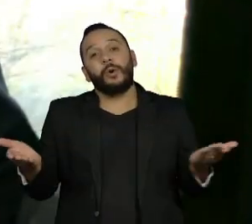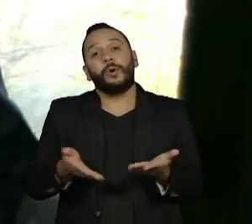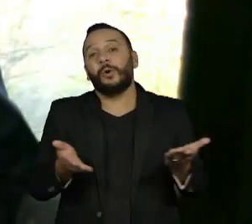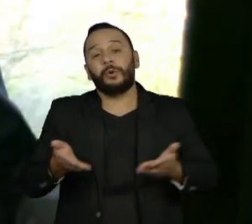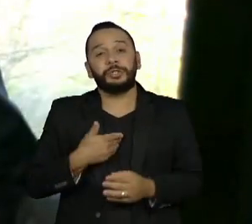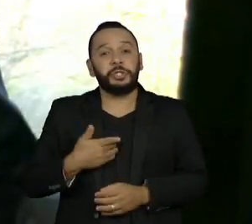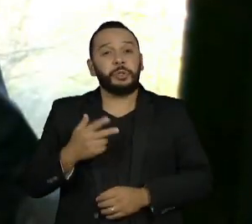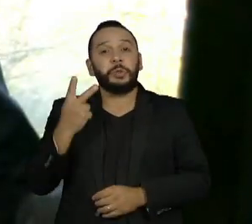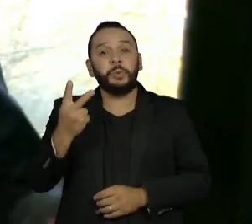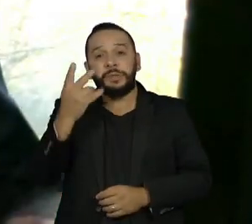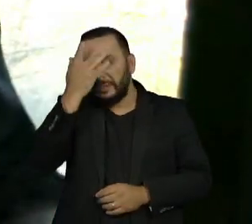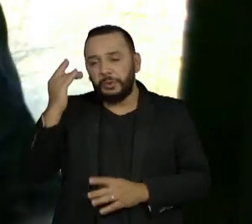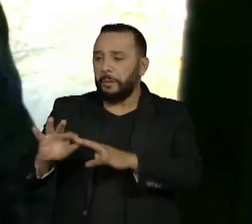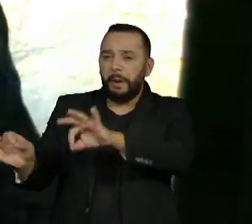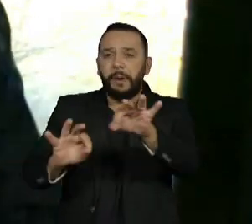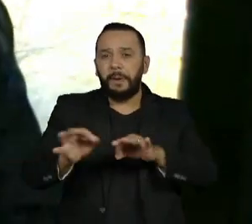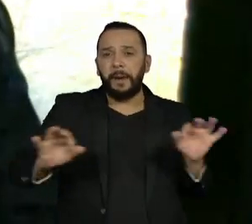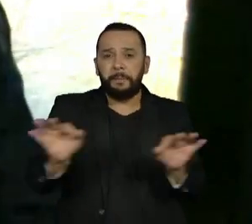monta isso aqui.